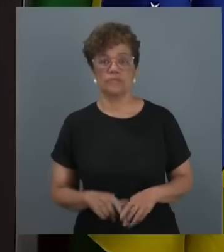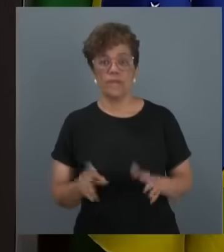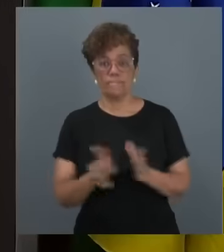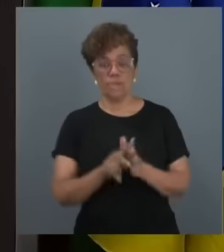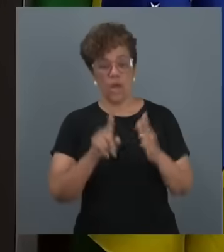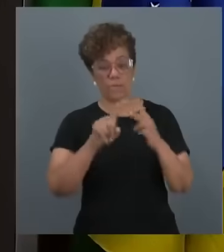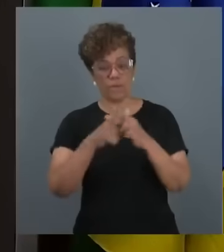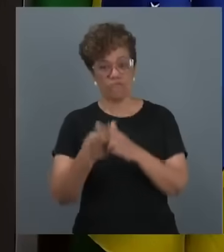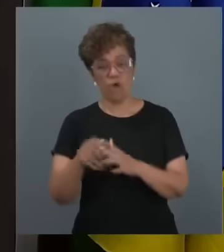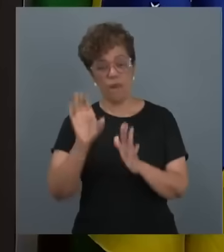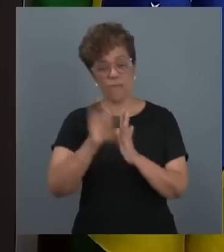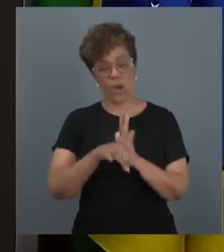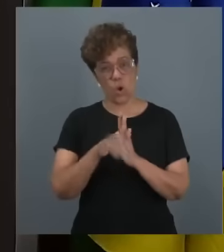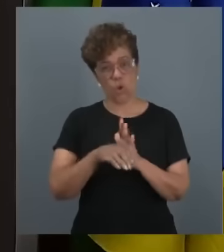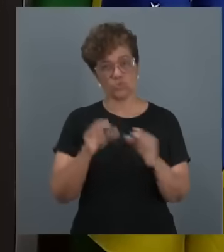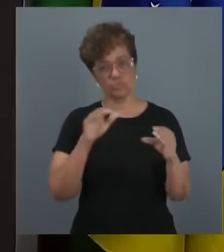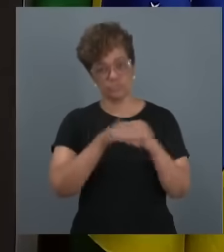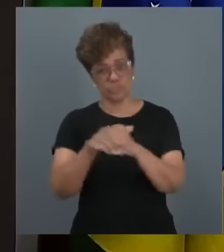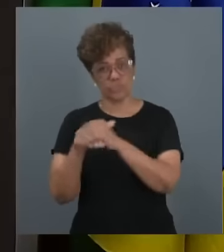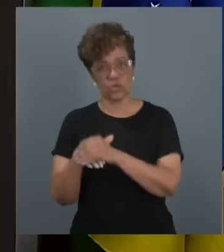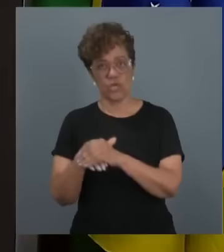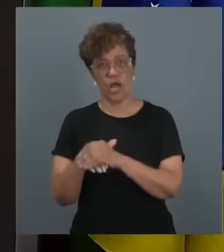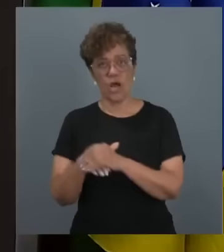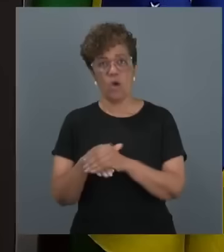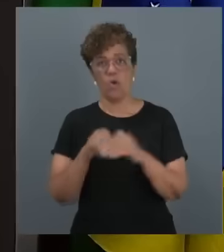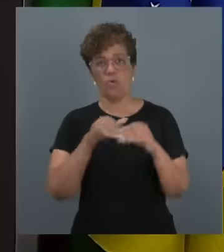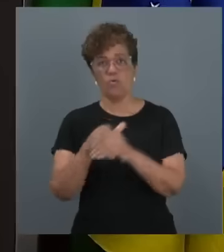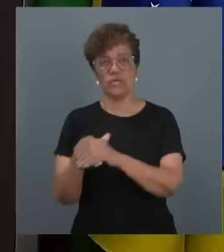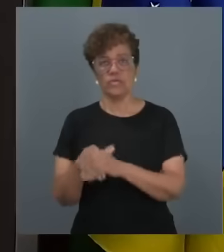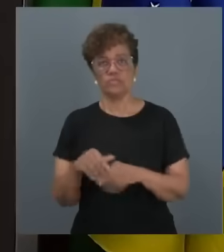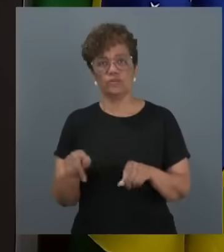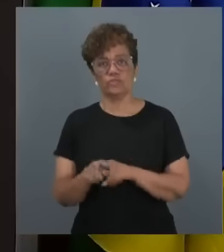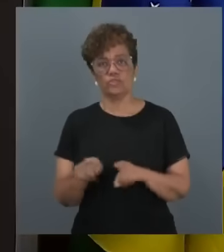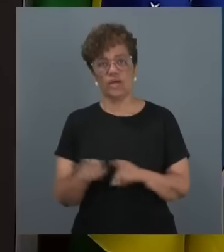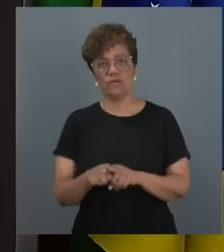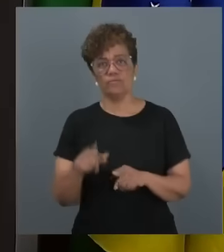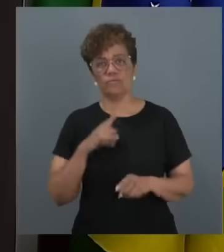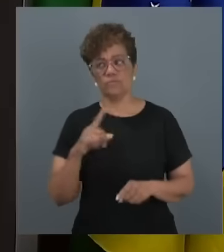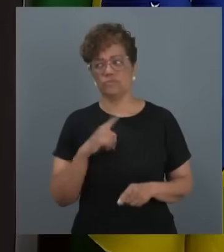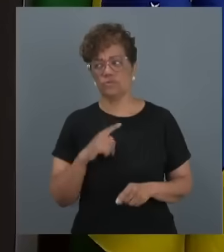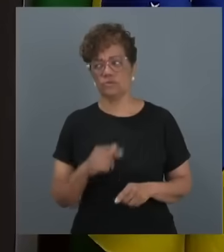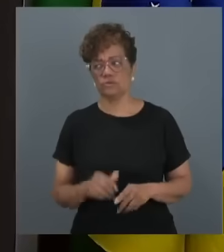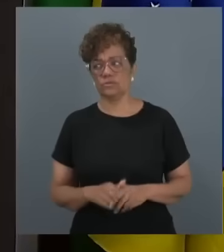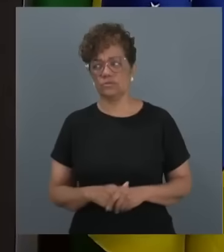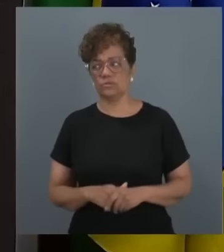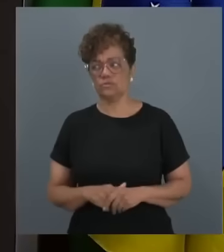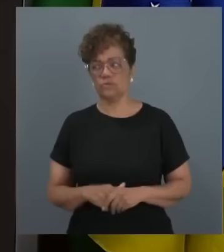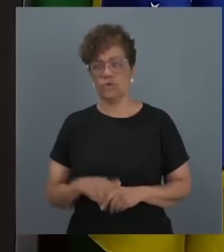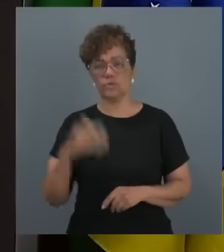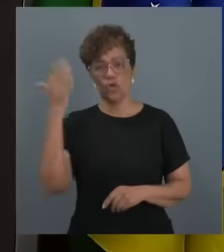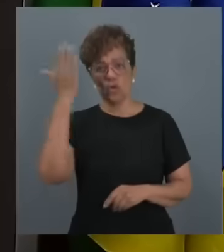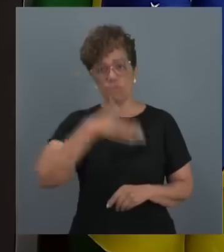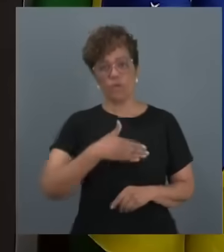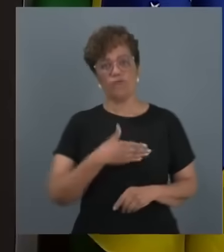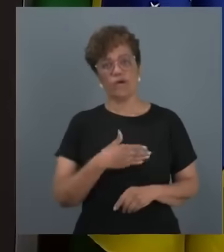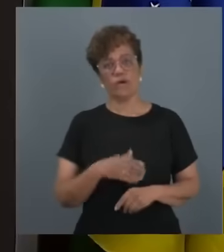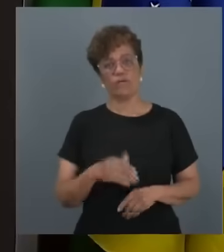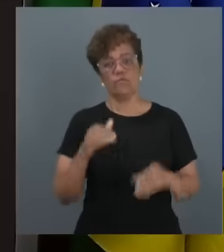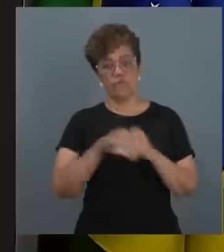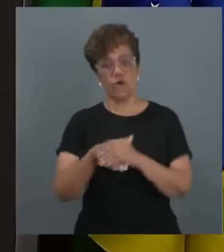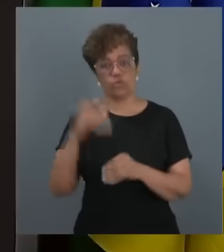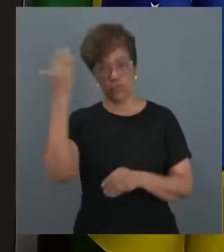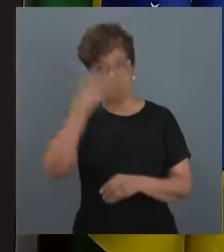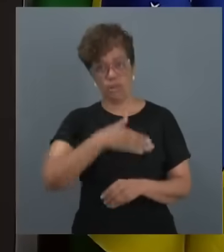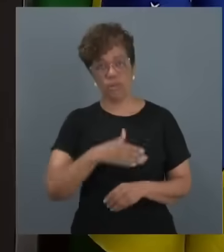Código Eleitoral o voto auditável. Mas, senhor presidente, o que me traz aqui